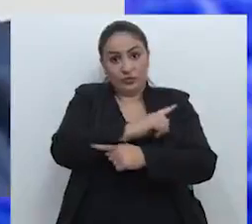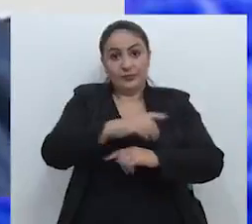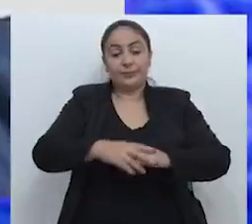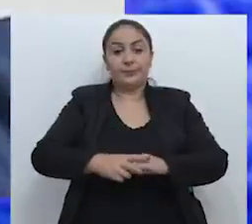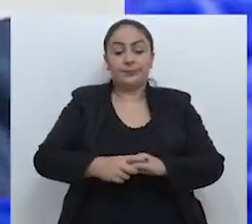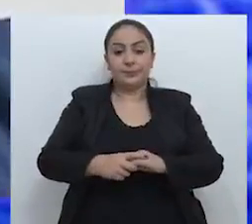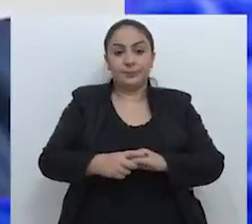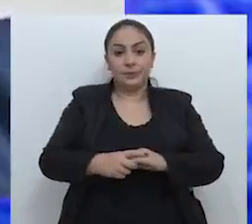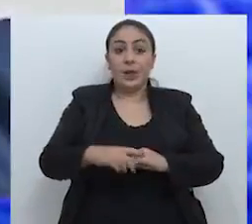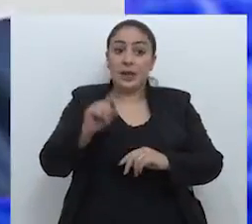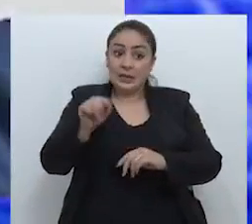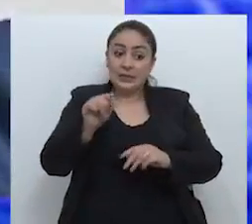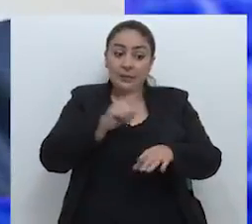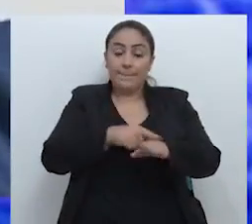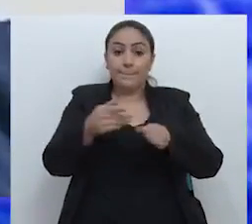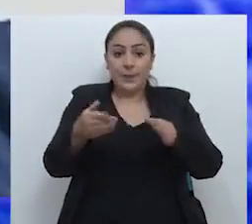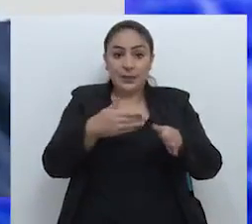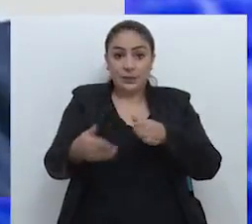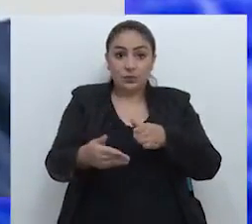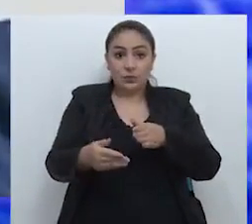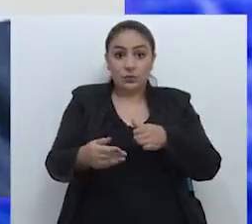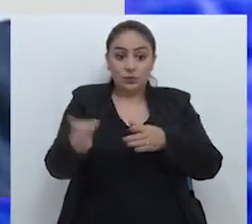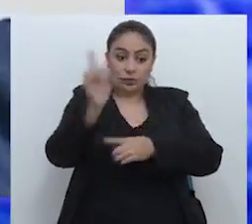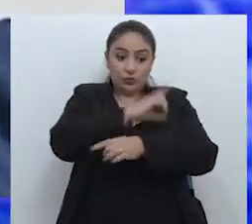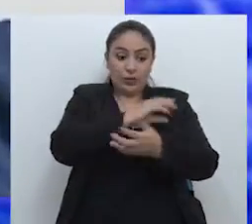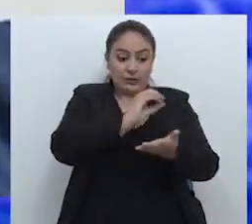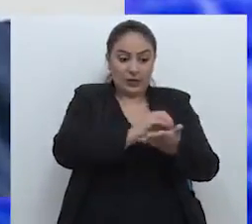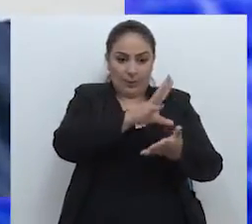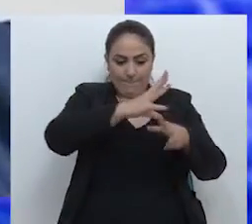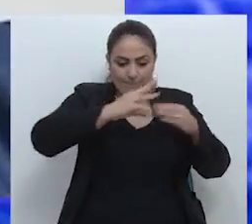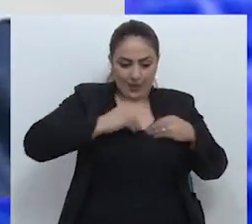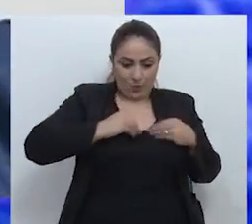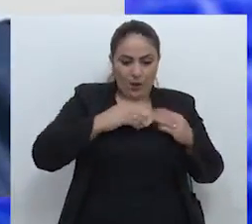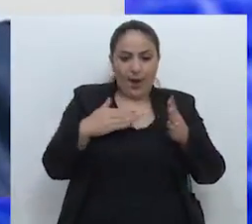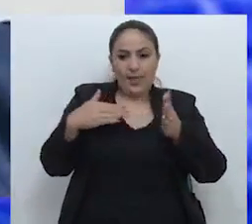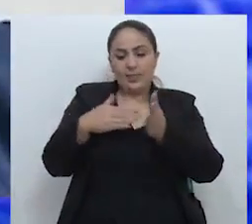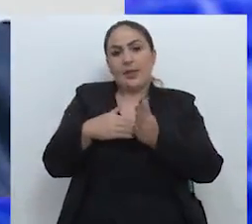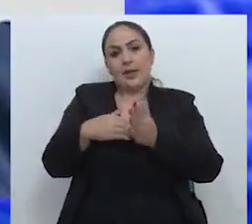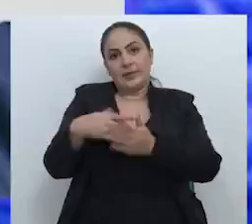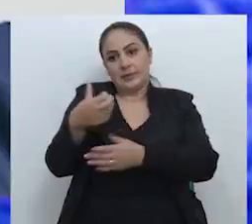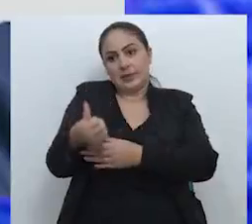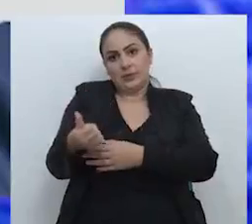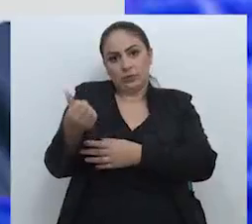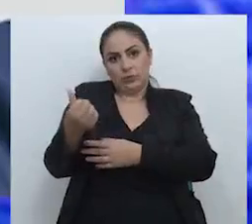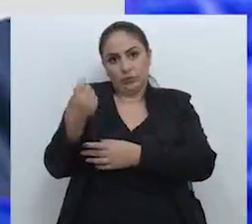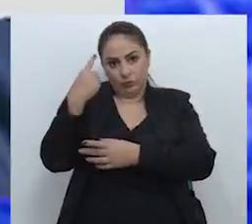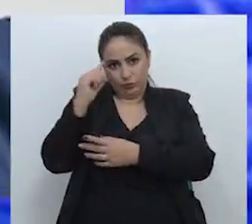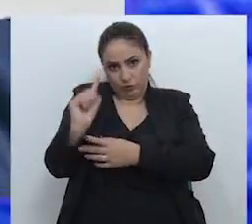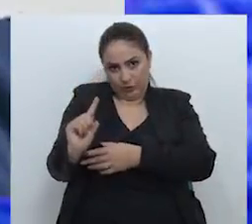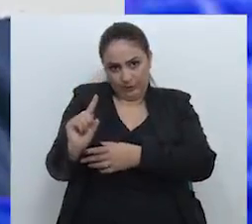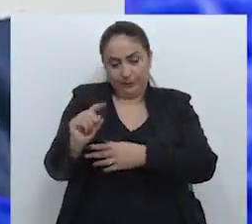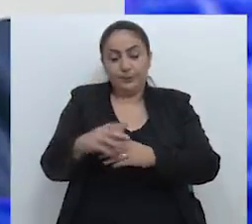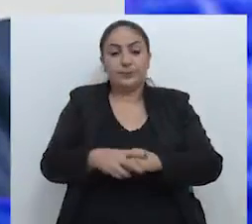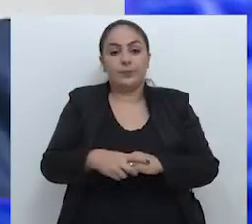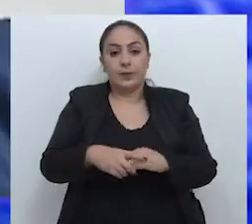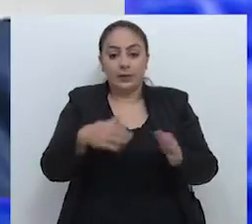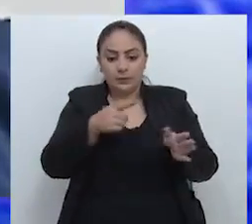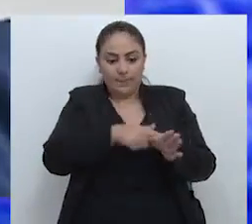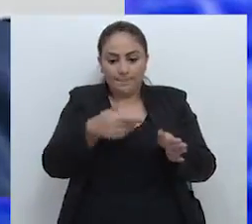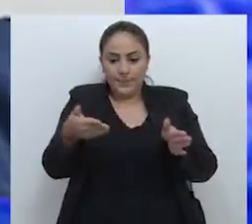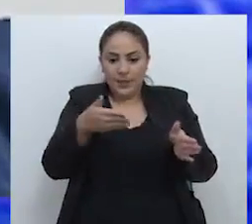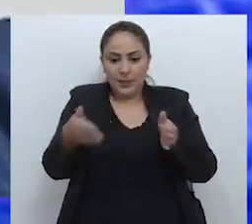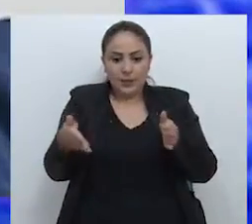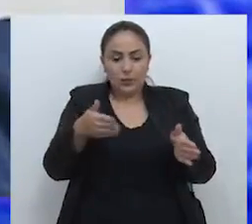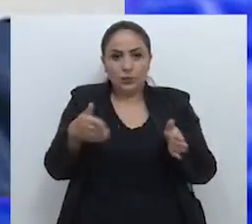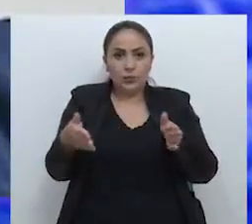né? Bem, e nesse período do dia 0 ao dia 5,8 ou 6, desde